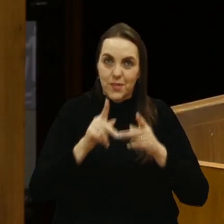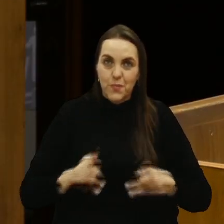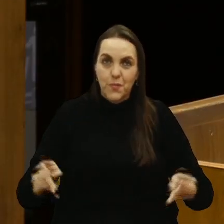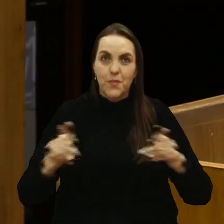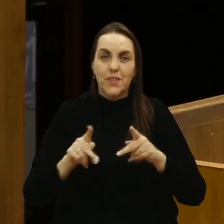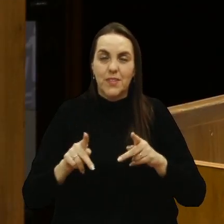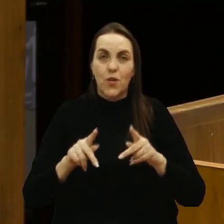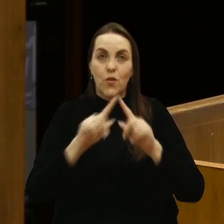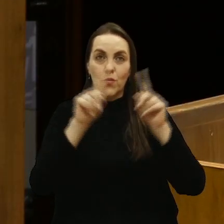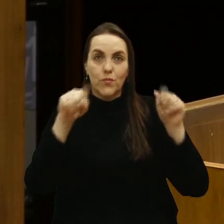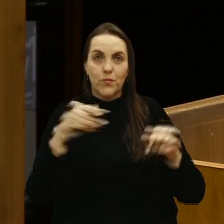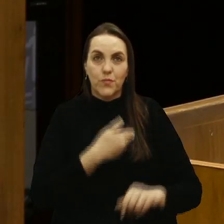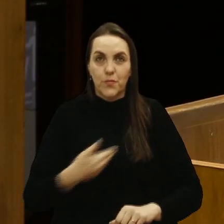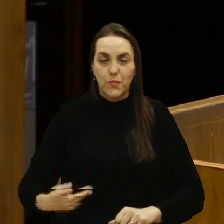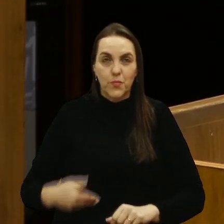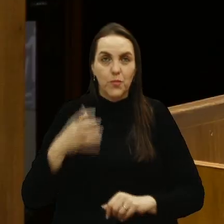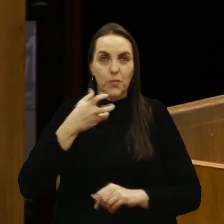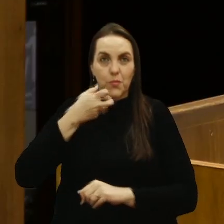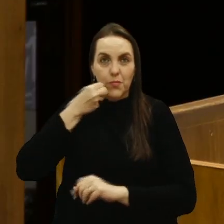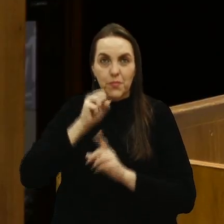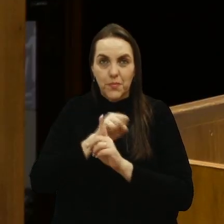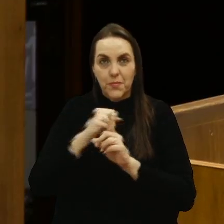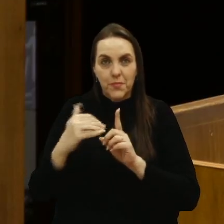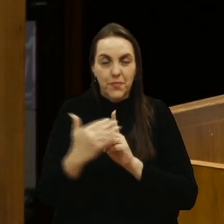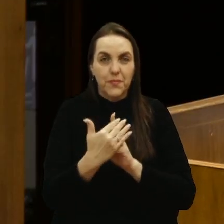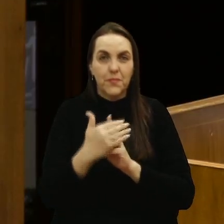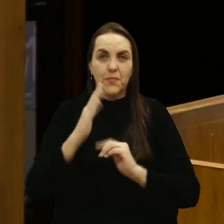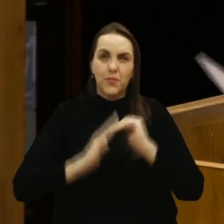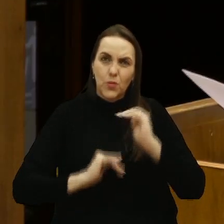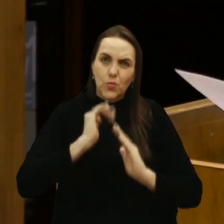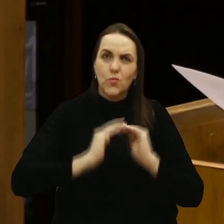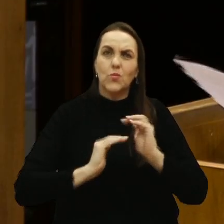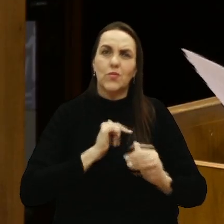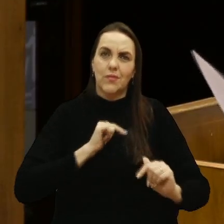servidor público é um patrimônio da sociedade, construído com